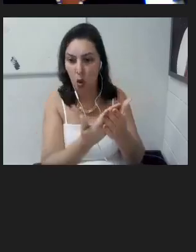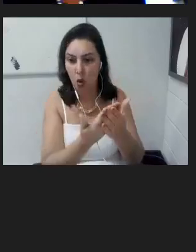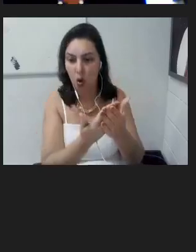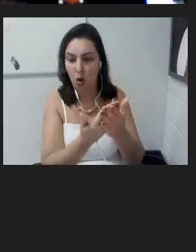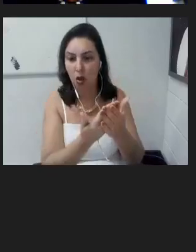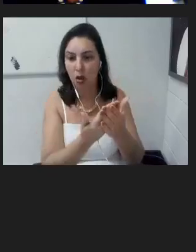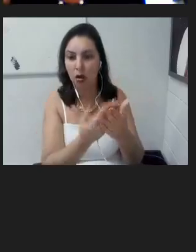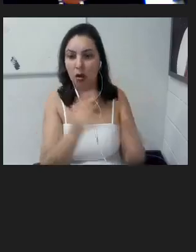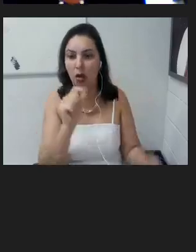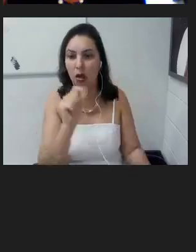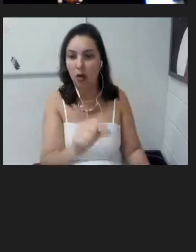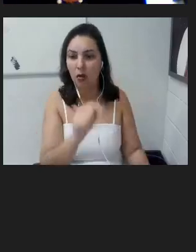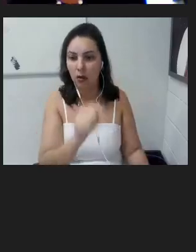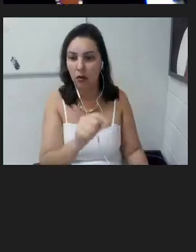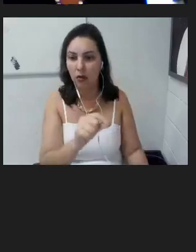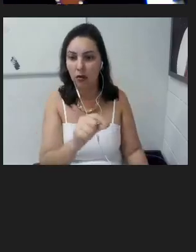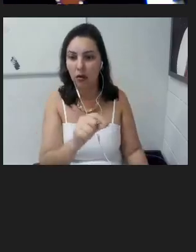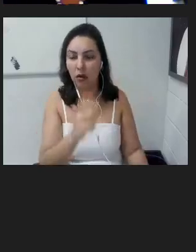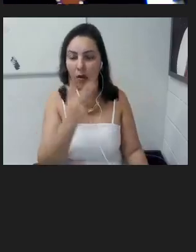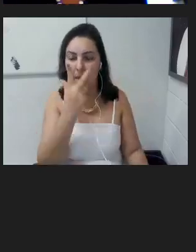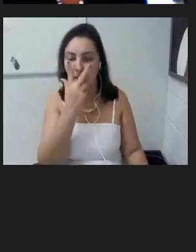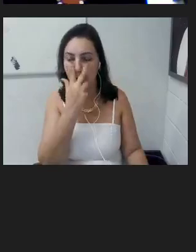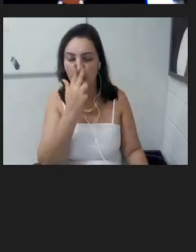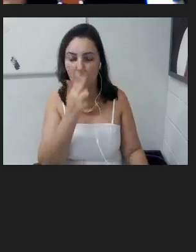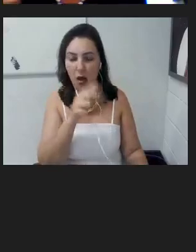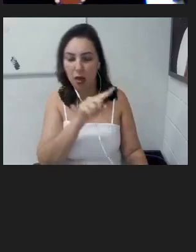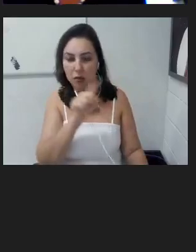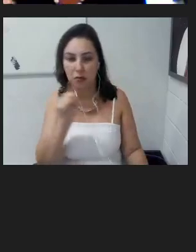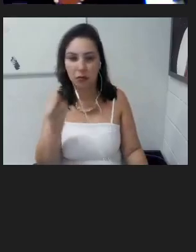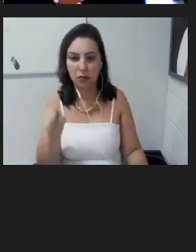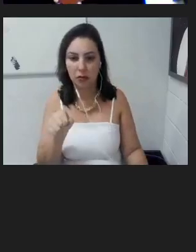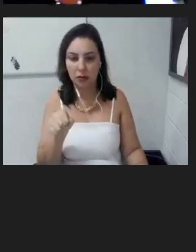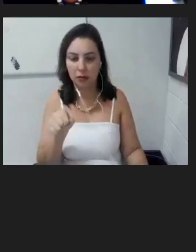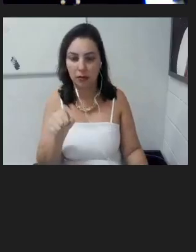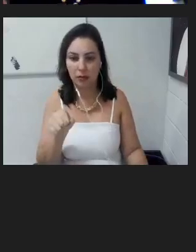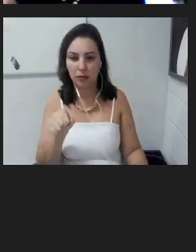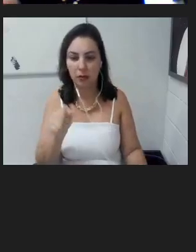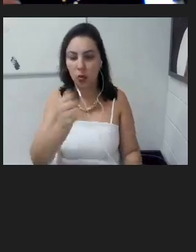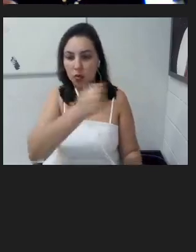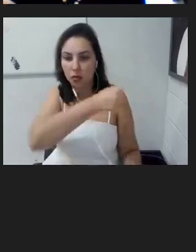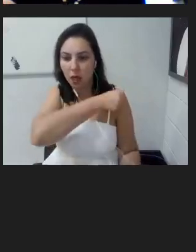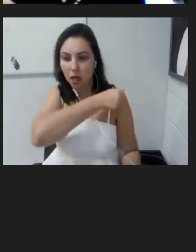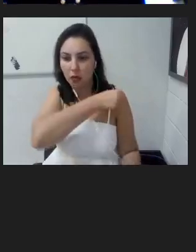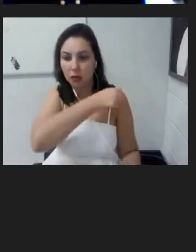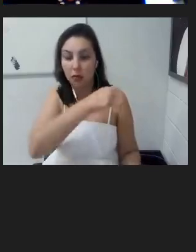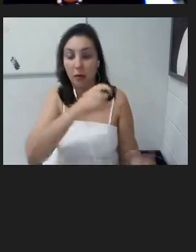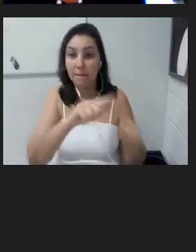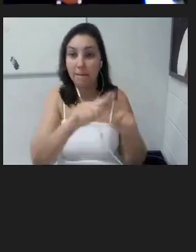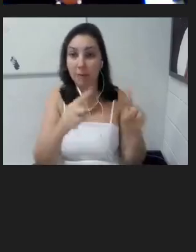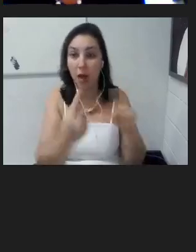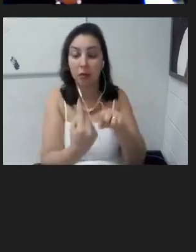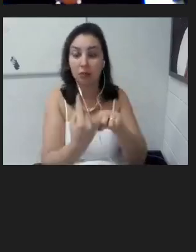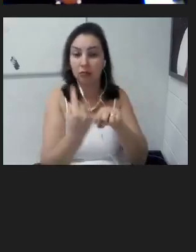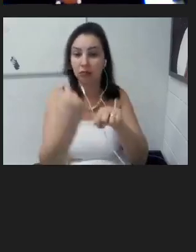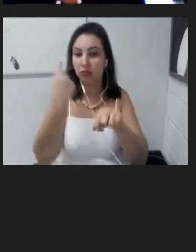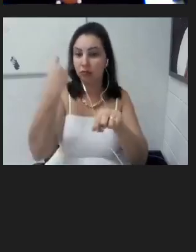vítima desses alunos. Quando, na verdade, a gente volta lá para o